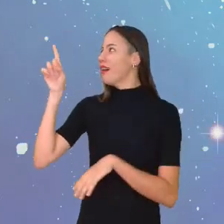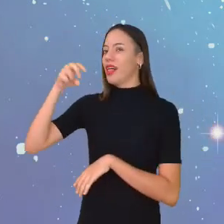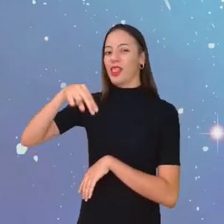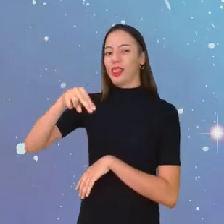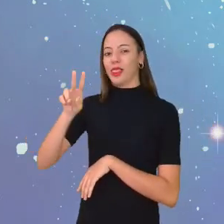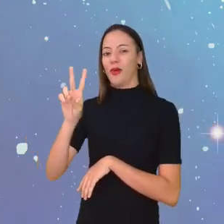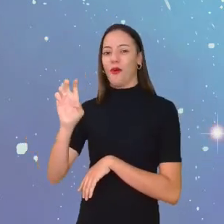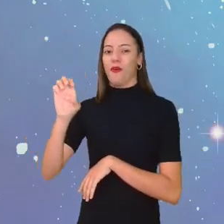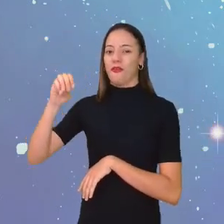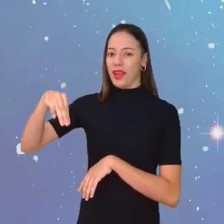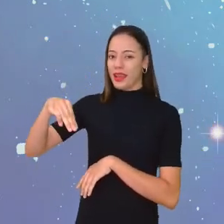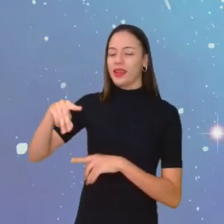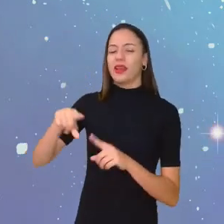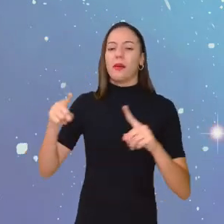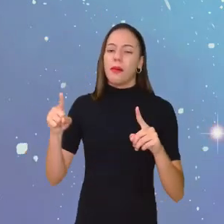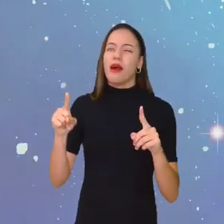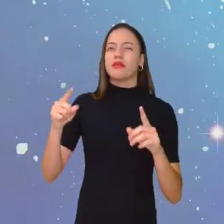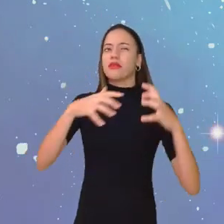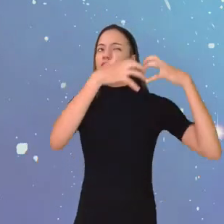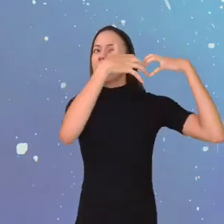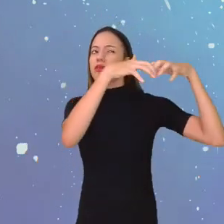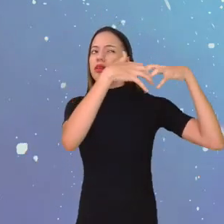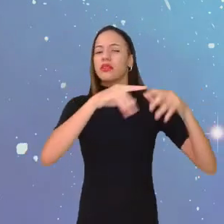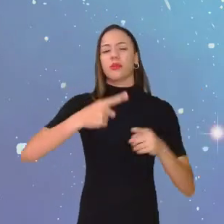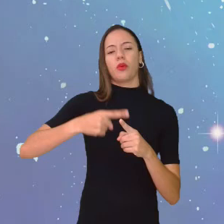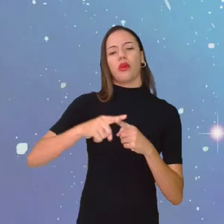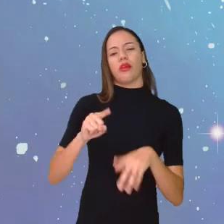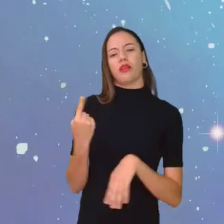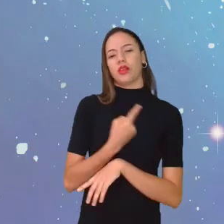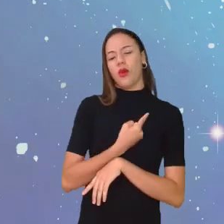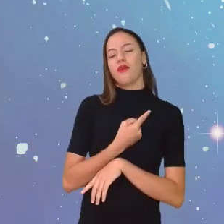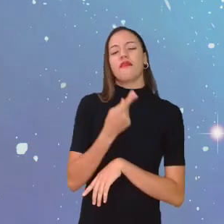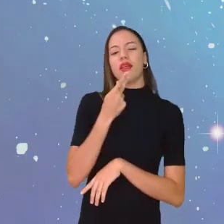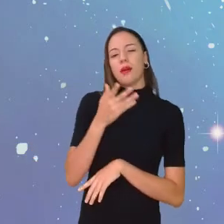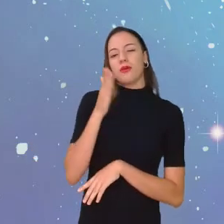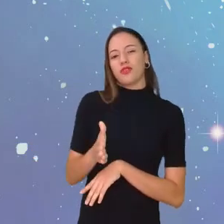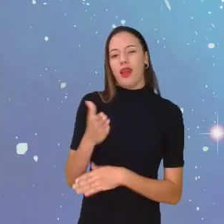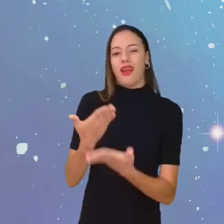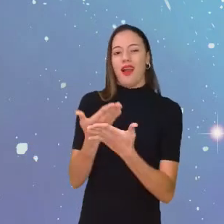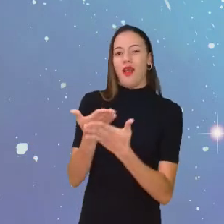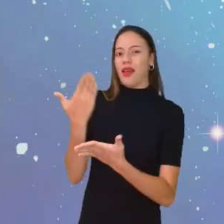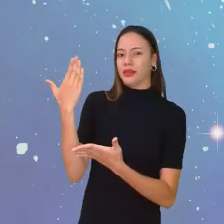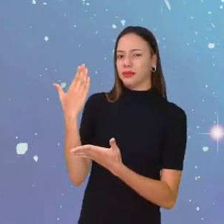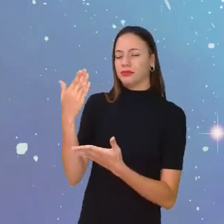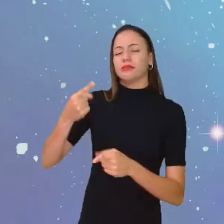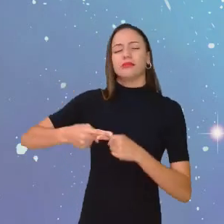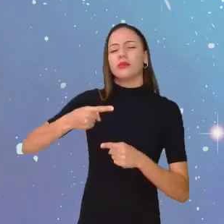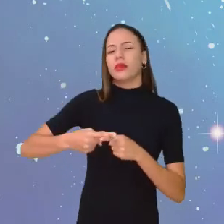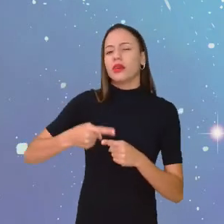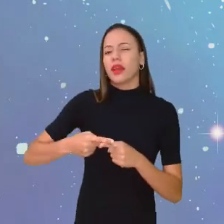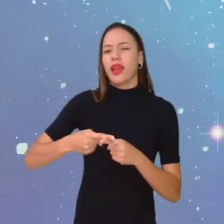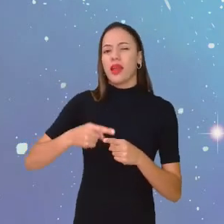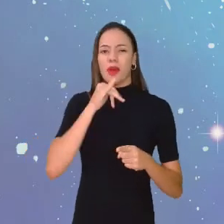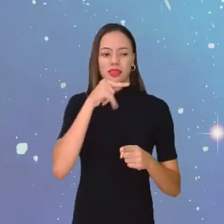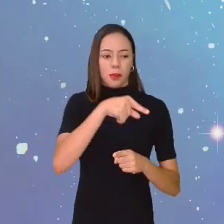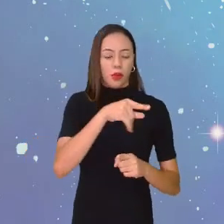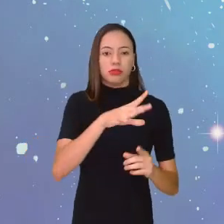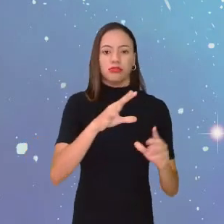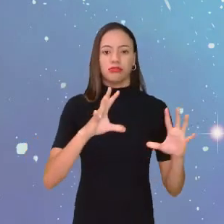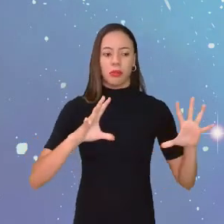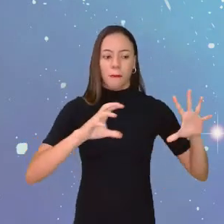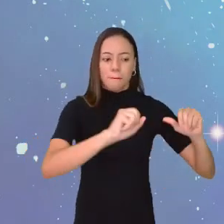daí, né, Carla? Já que a gente trouxe isso em outras aulas, né? Ou seja, a gente passa de ter a coisa meio física, meio